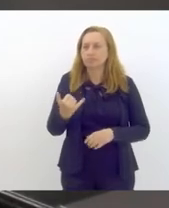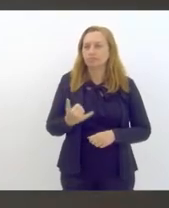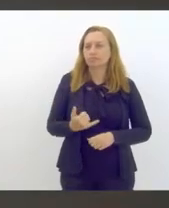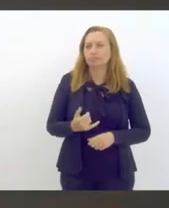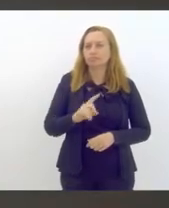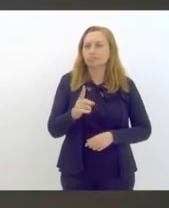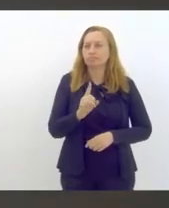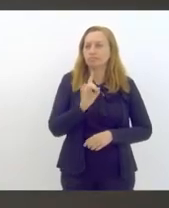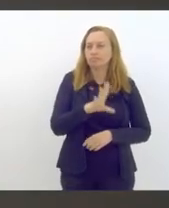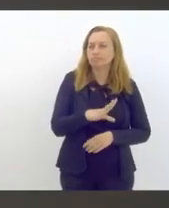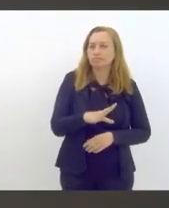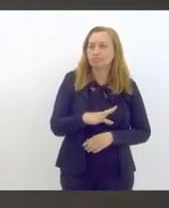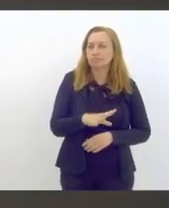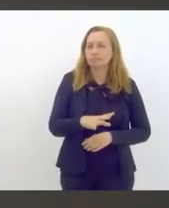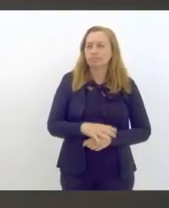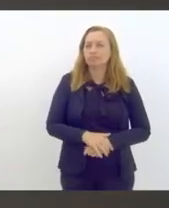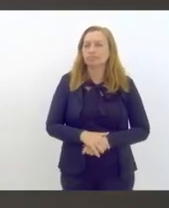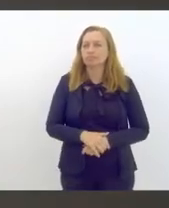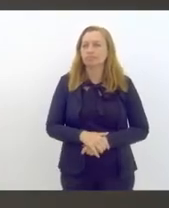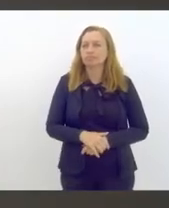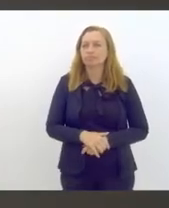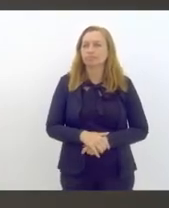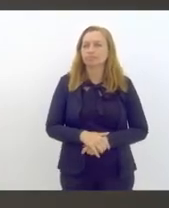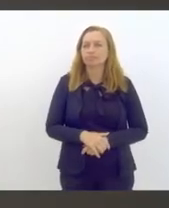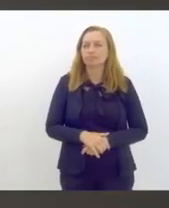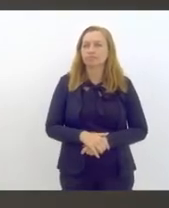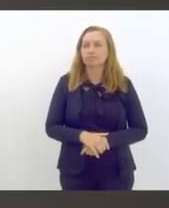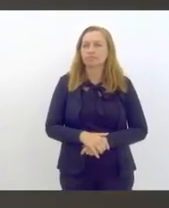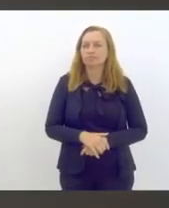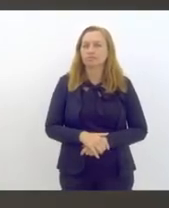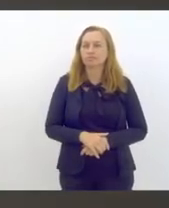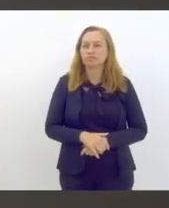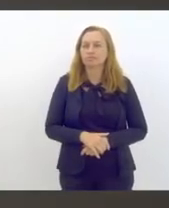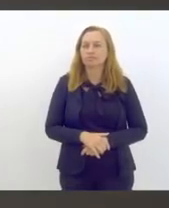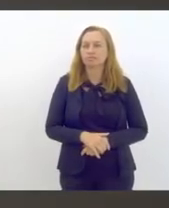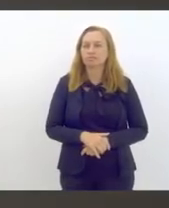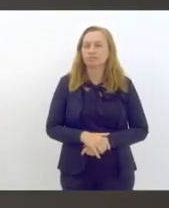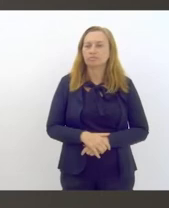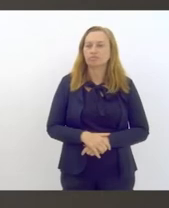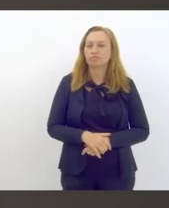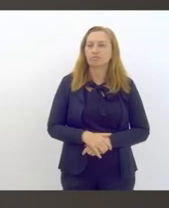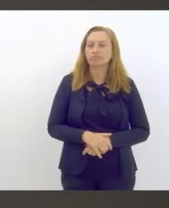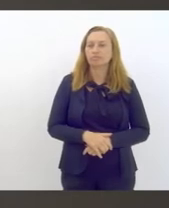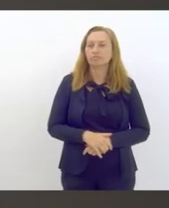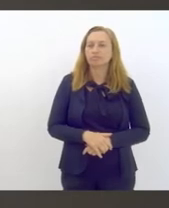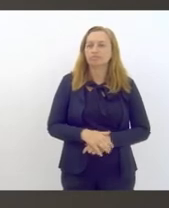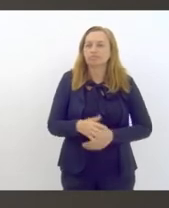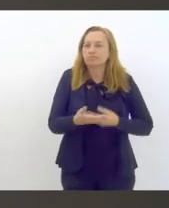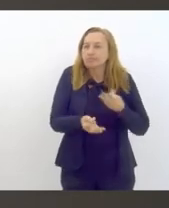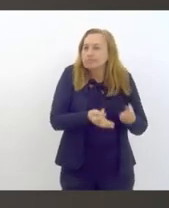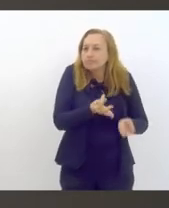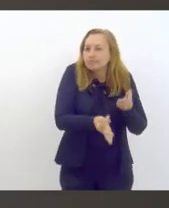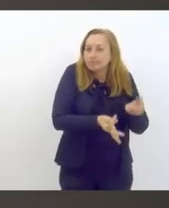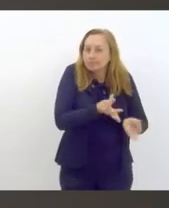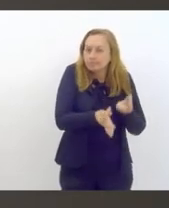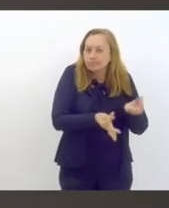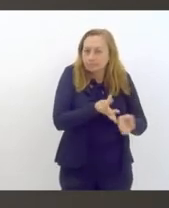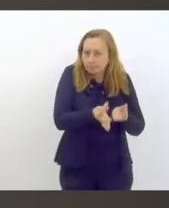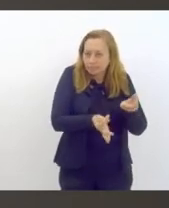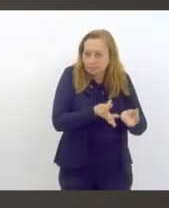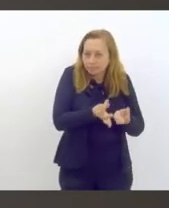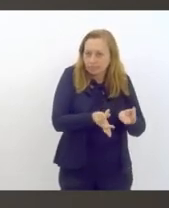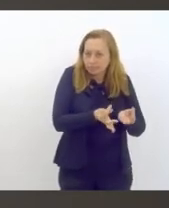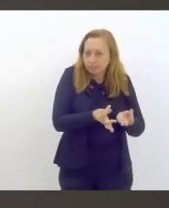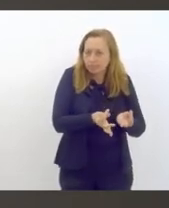não só para a parte ambiental, né, para o tratamento desse resíduo orgânico,